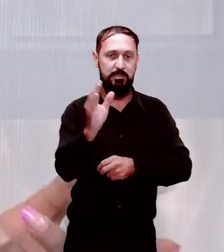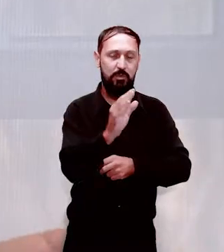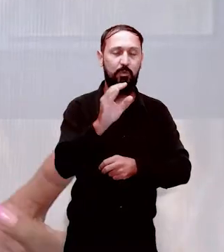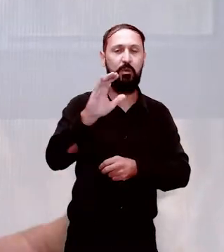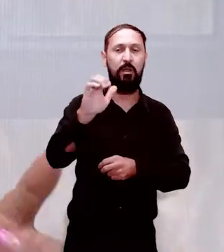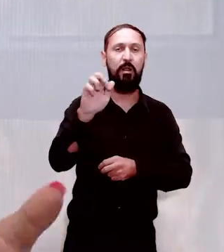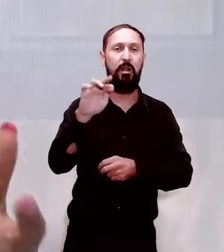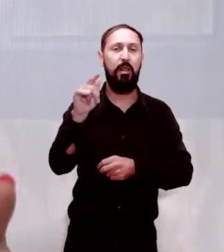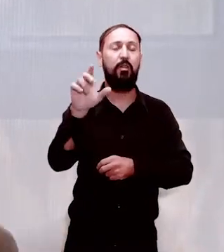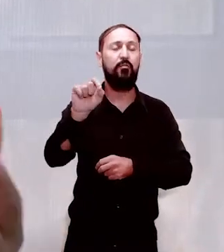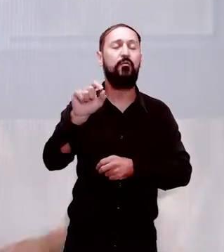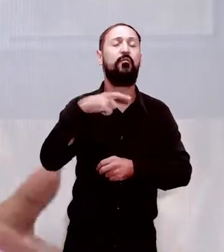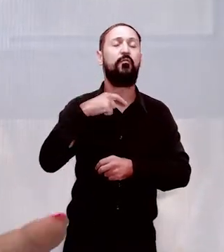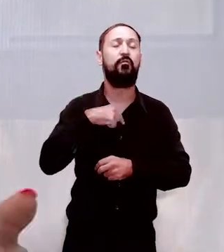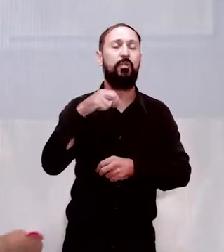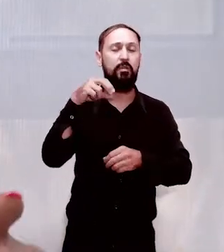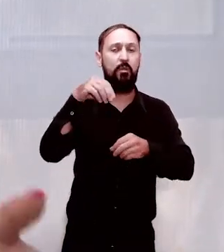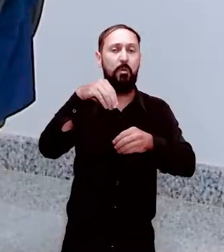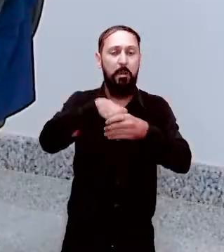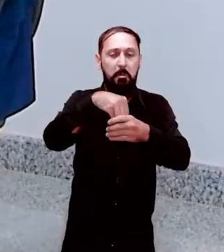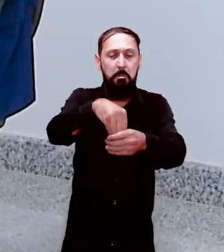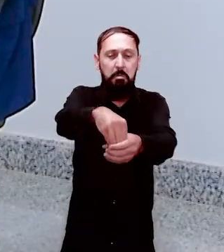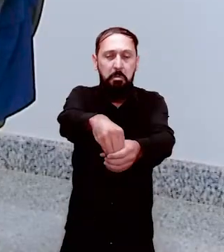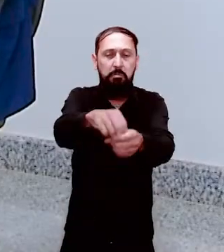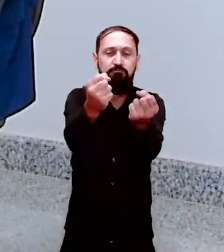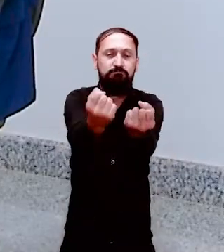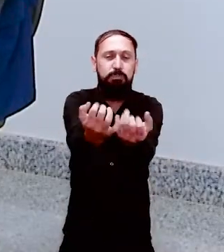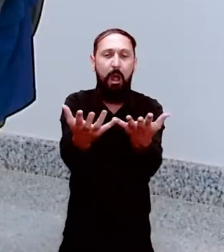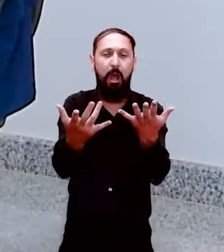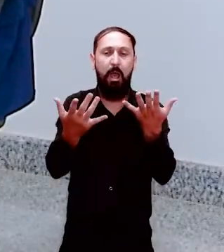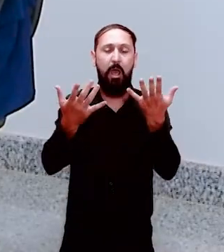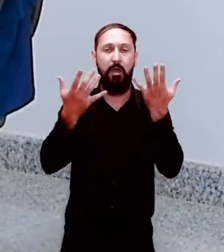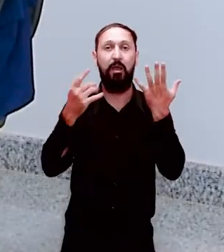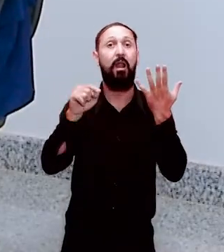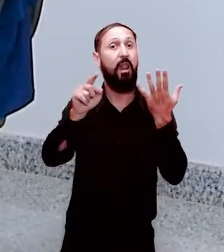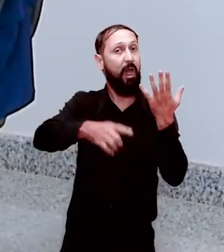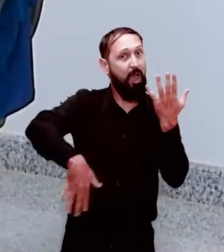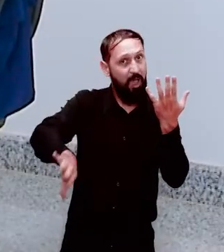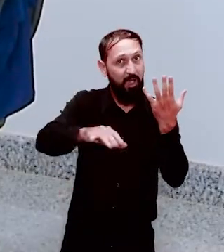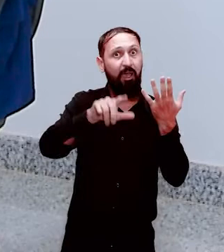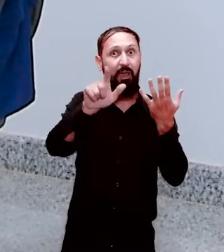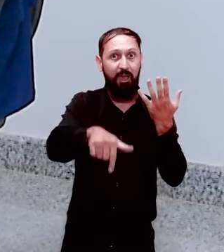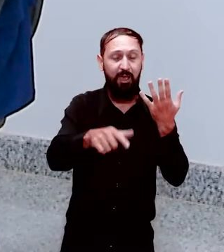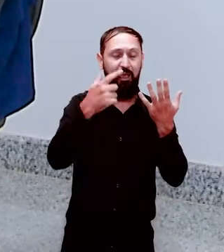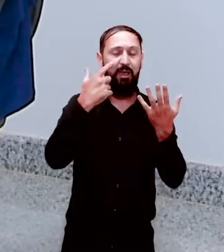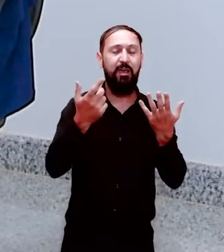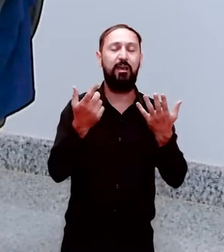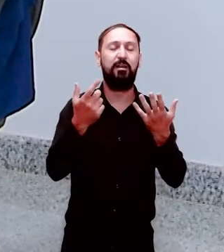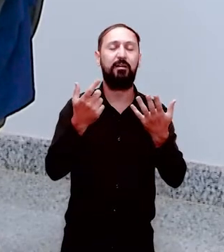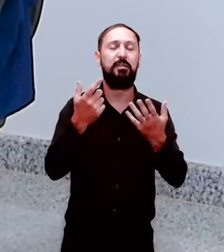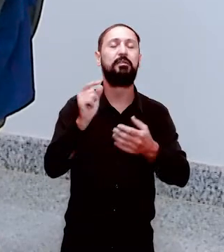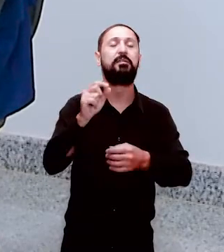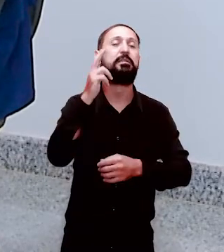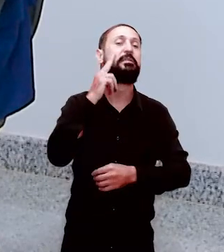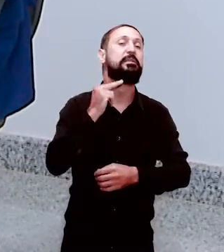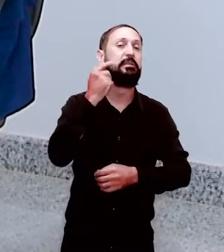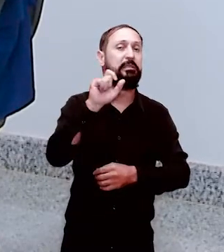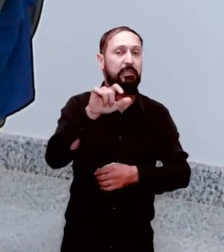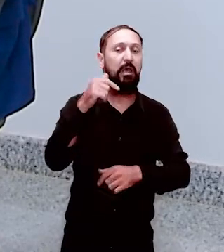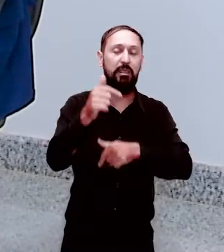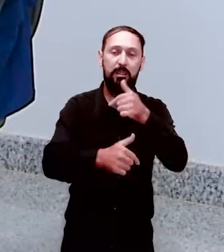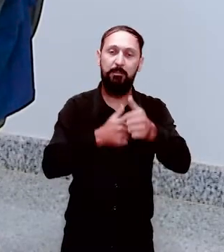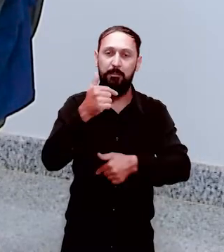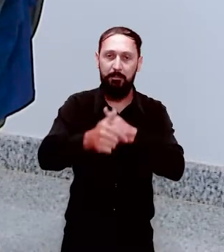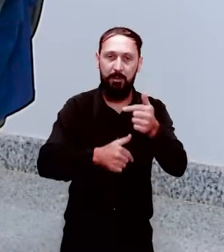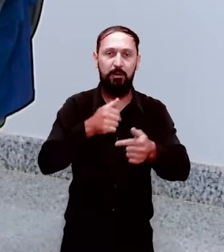uma grande fazenda de plantação ali, onde tiveram... Não sabia, não. Sim, São Carlos, negros e negras. Então, se